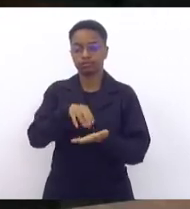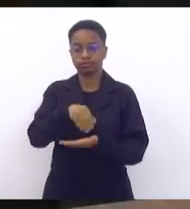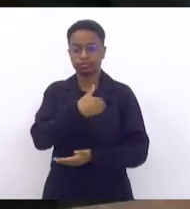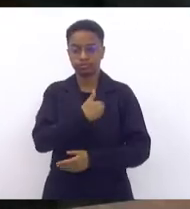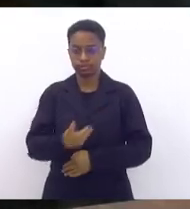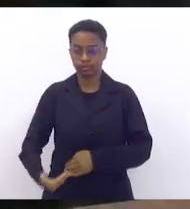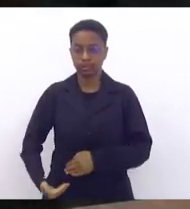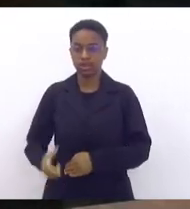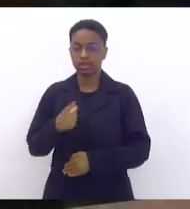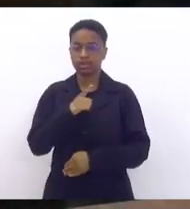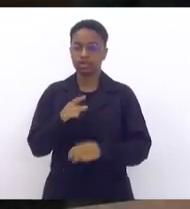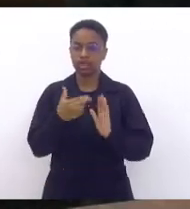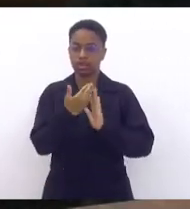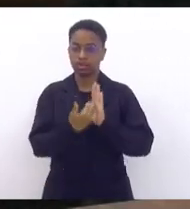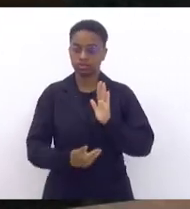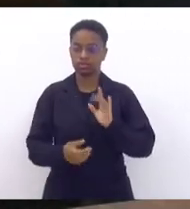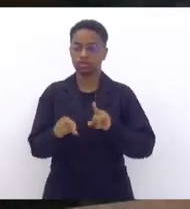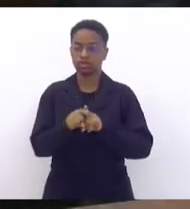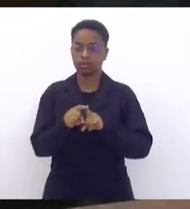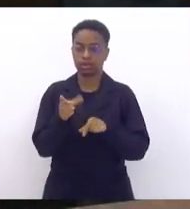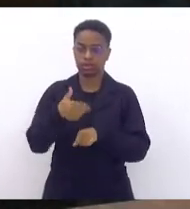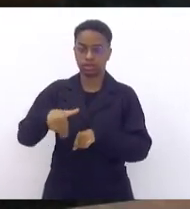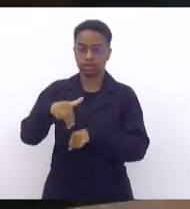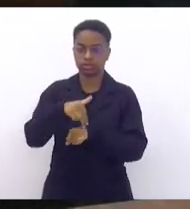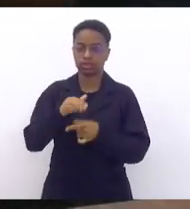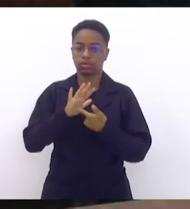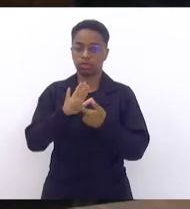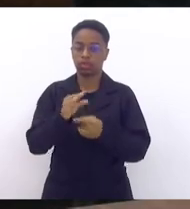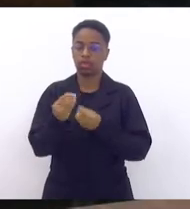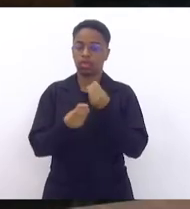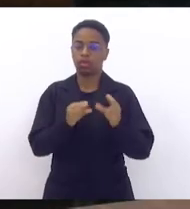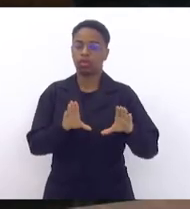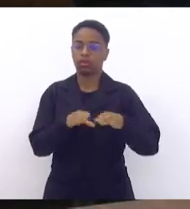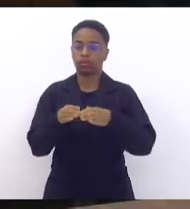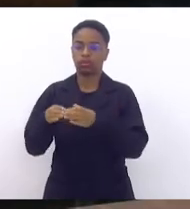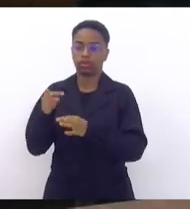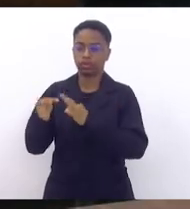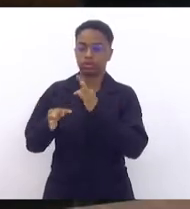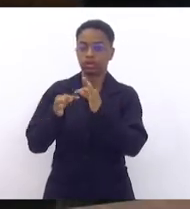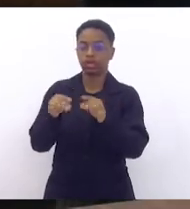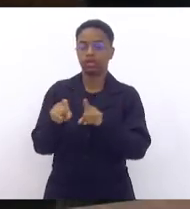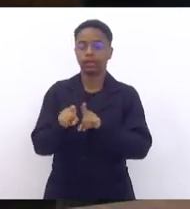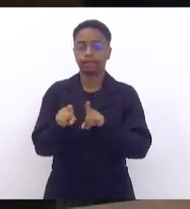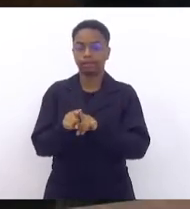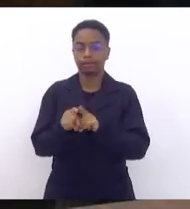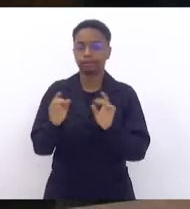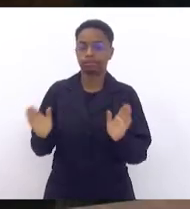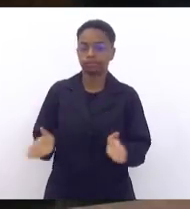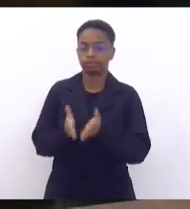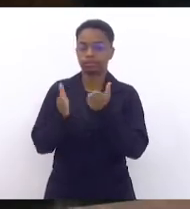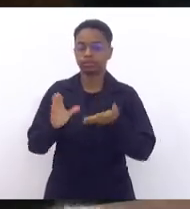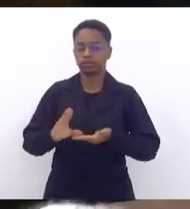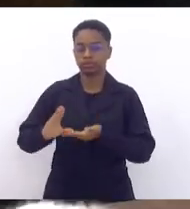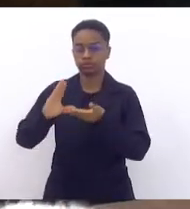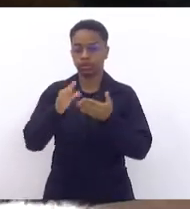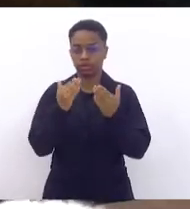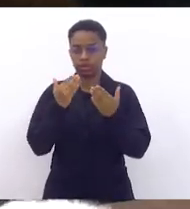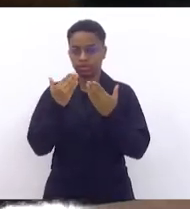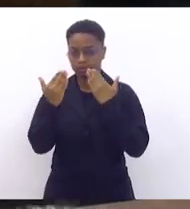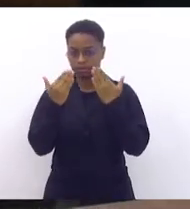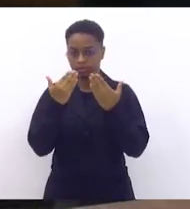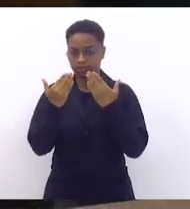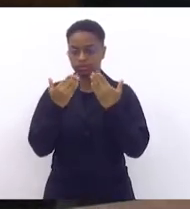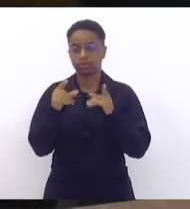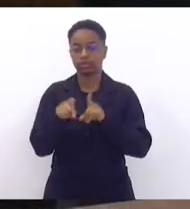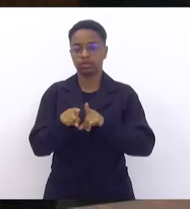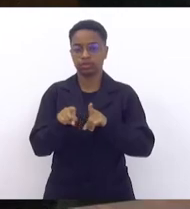um relatório de inspeção nacional das comunidades terapêuticas promovido pelo Conselho de Psicologia.